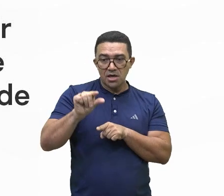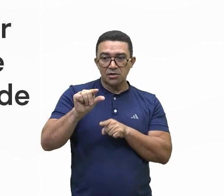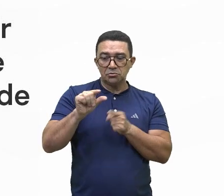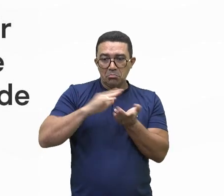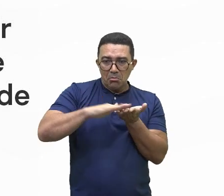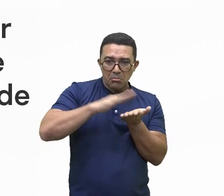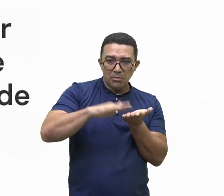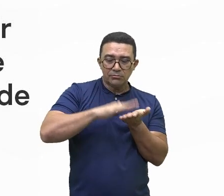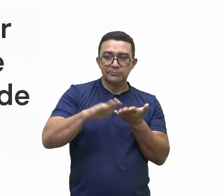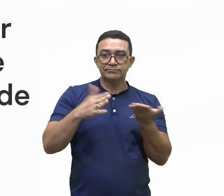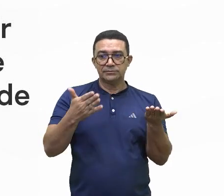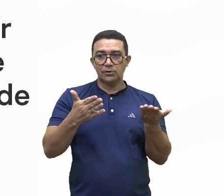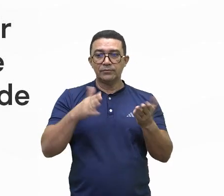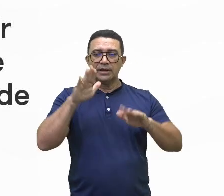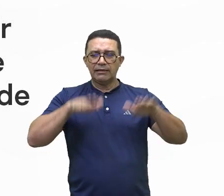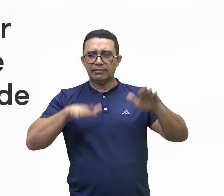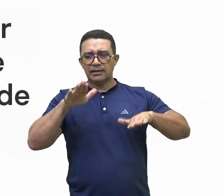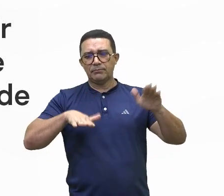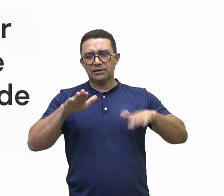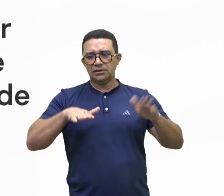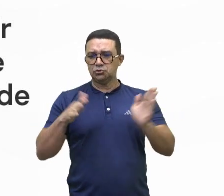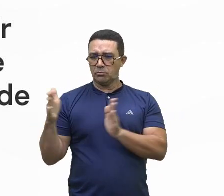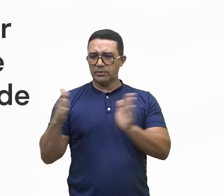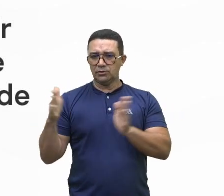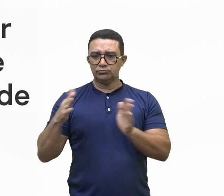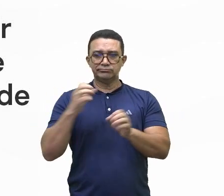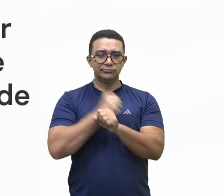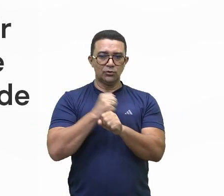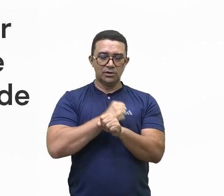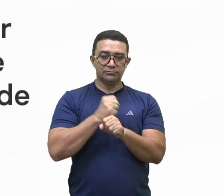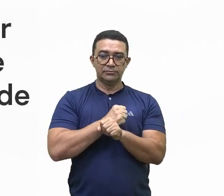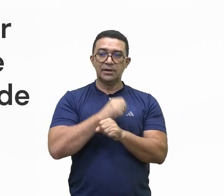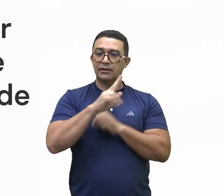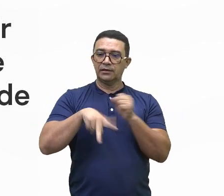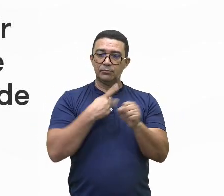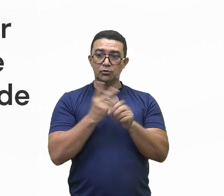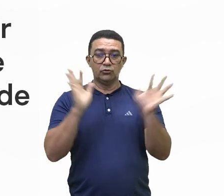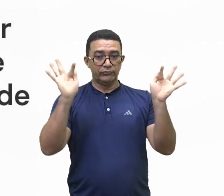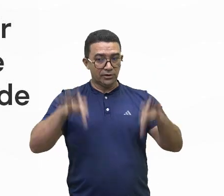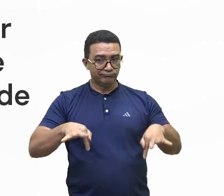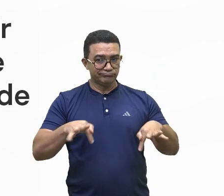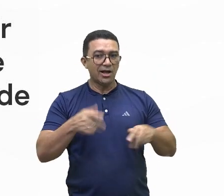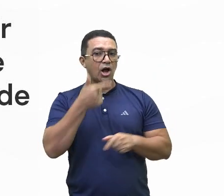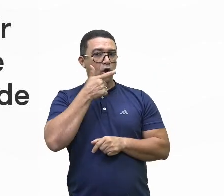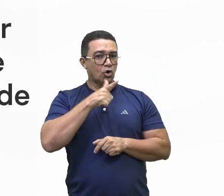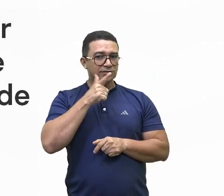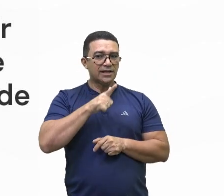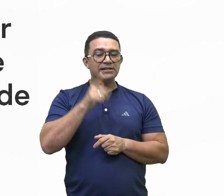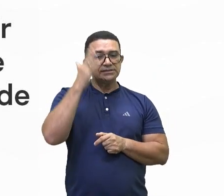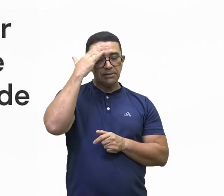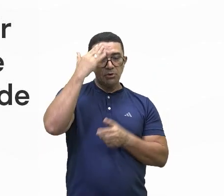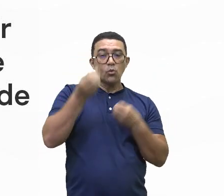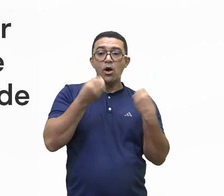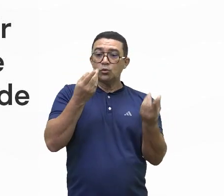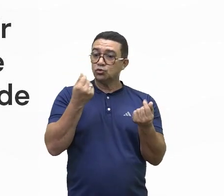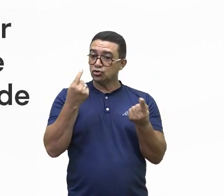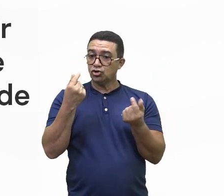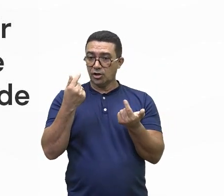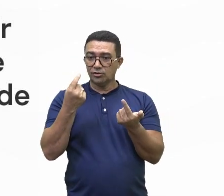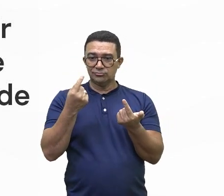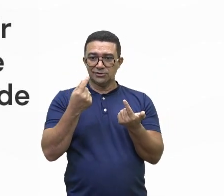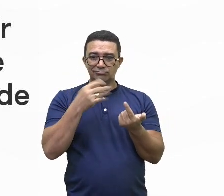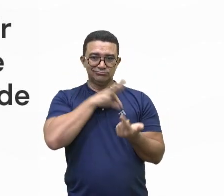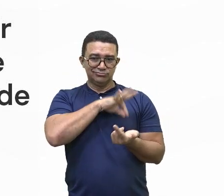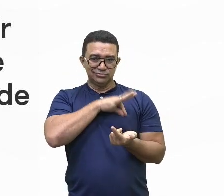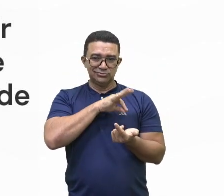alguma diferença dependendo da época do ano e no final você consegue ver também a receita total ao longo de um ano. Tudo